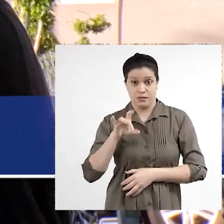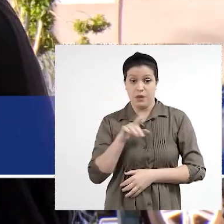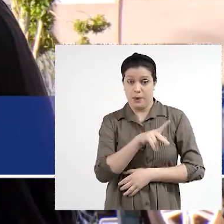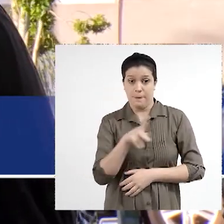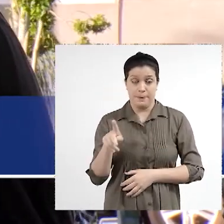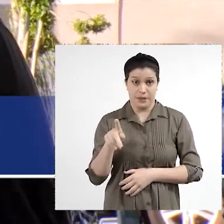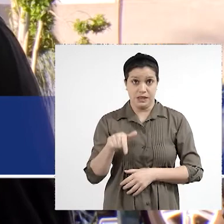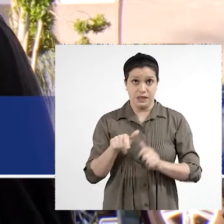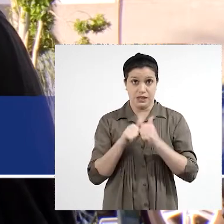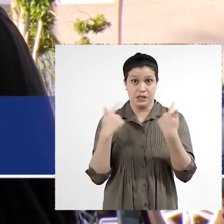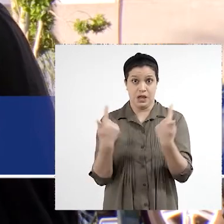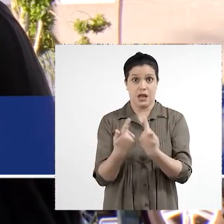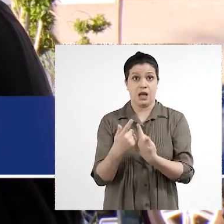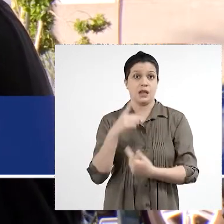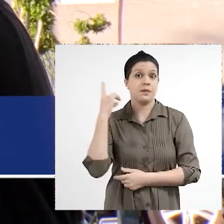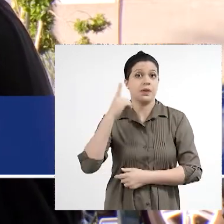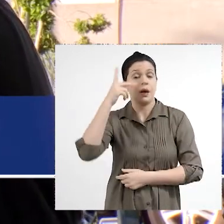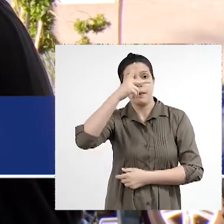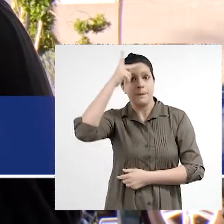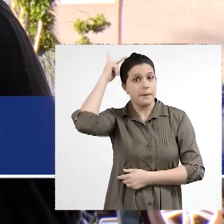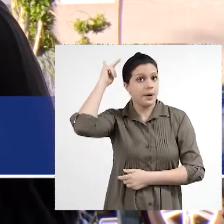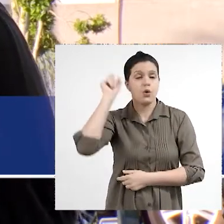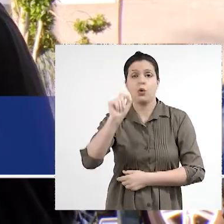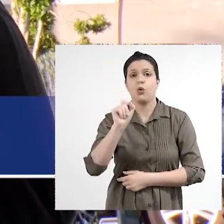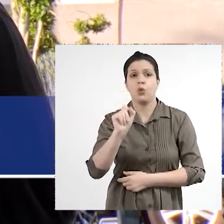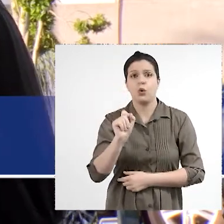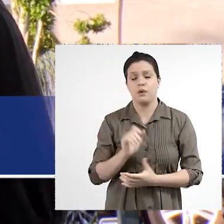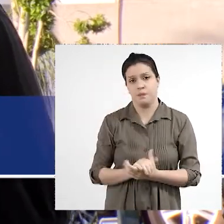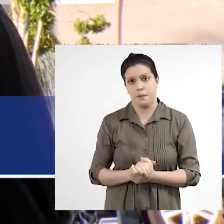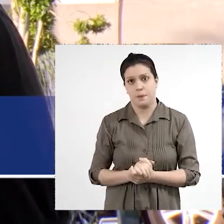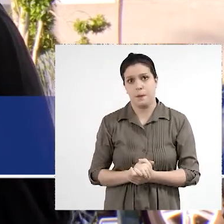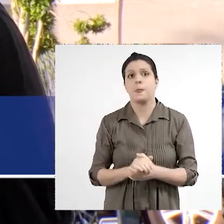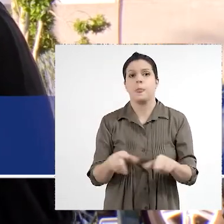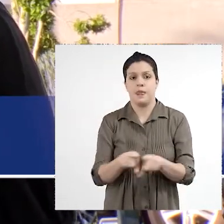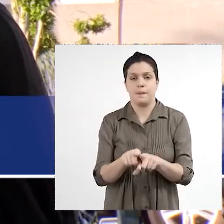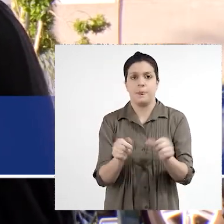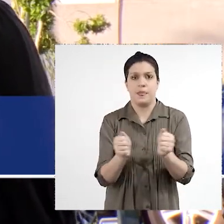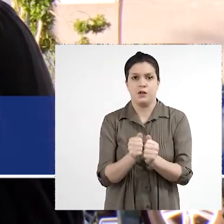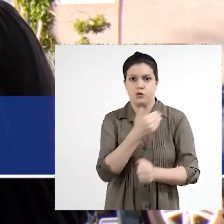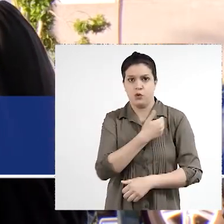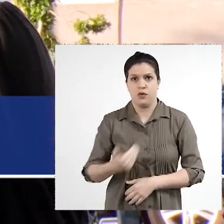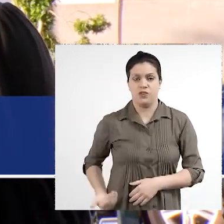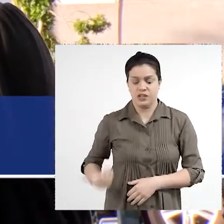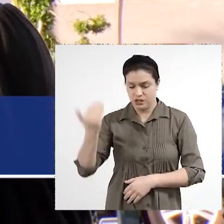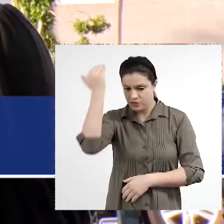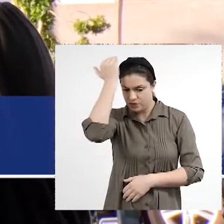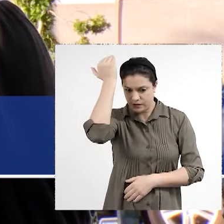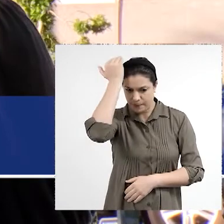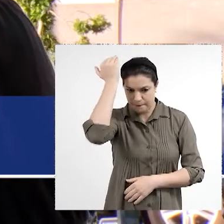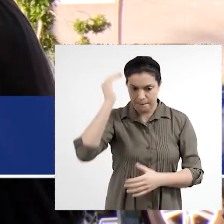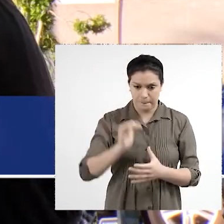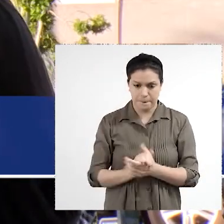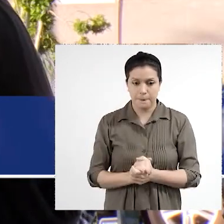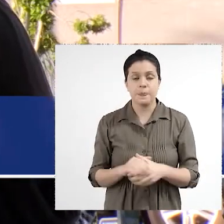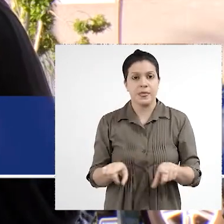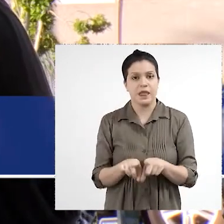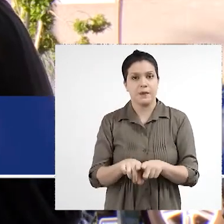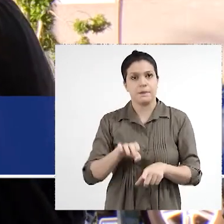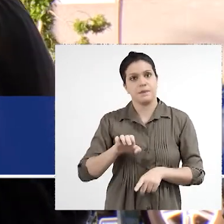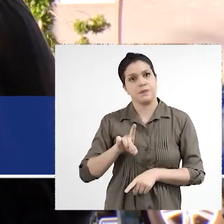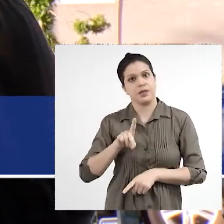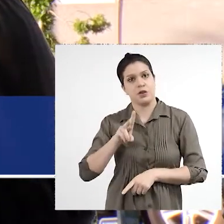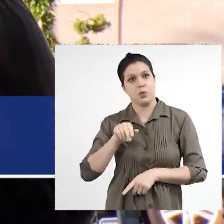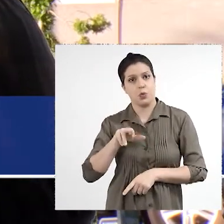Calamidade, o presidente da Assembleia Legislativa, deputado Paulo Correia, estiveram presentes o governador Reinaldo Azambuja e o secretário de